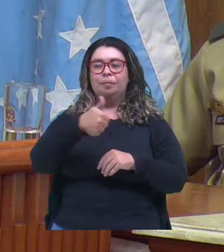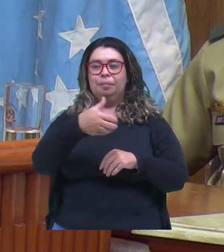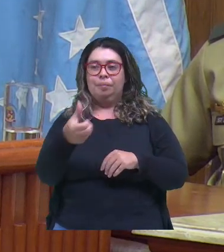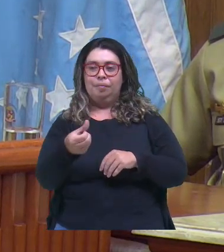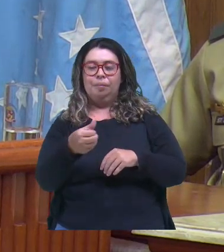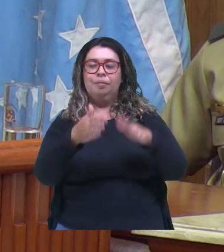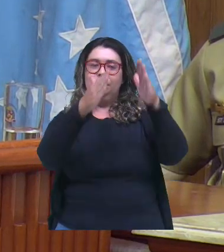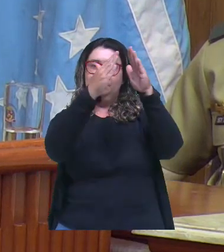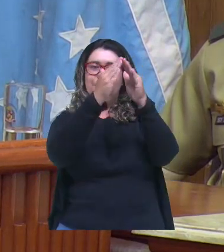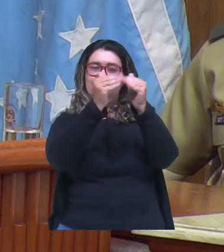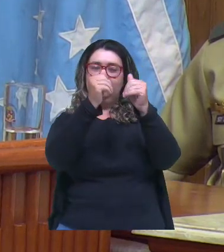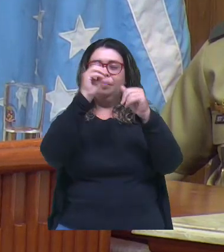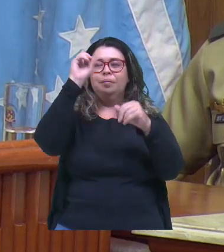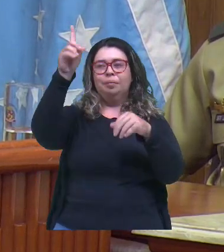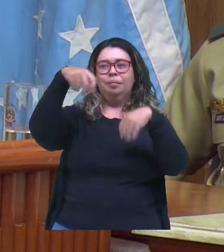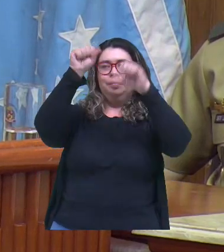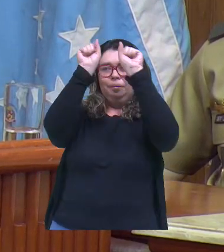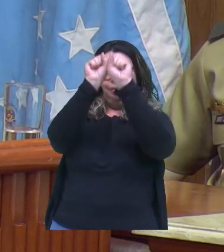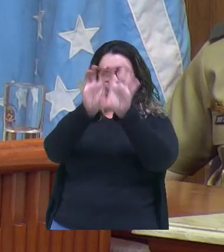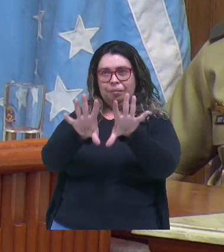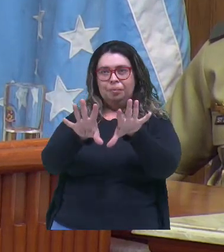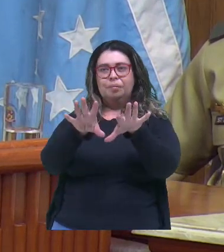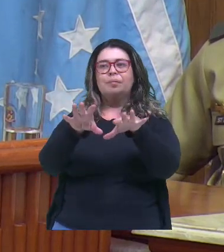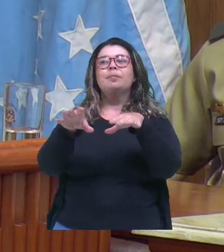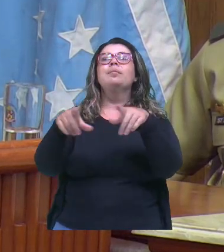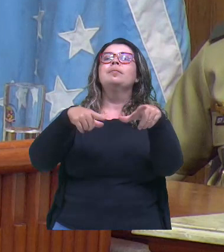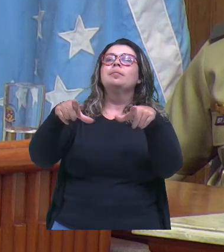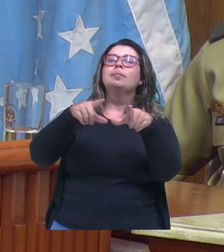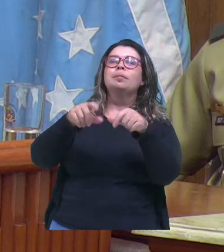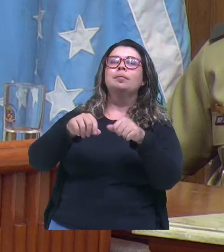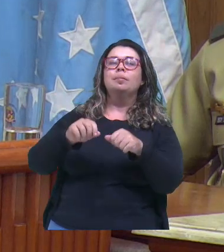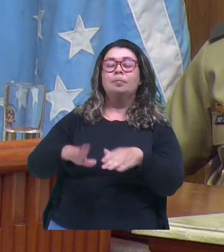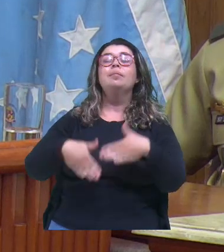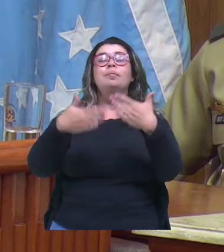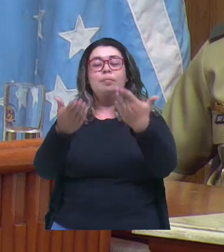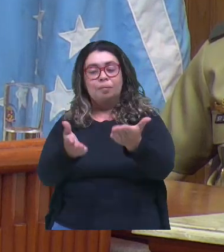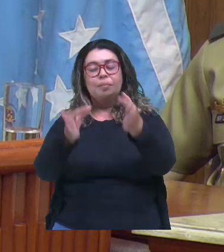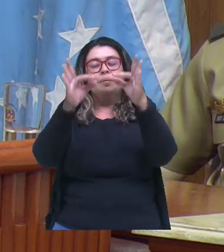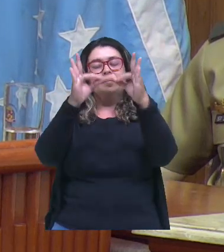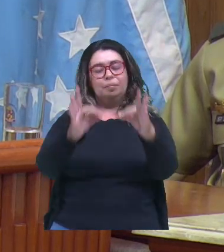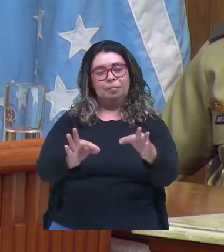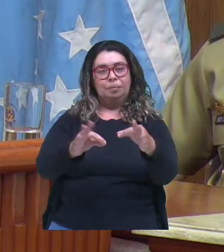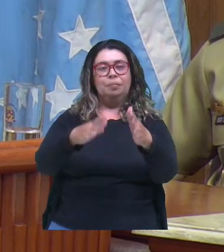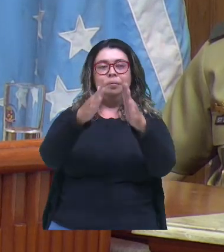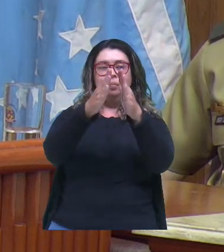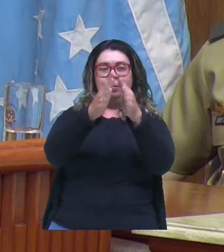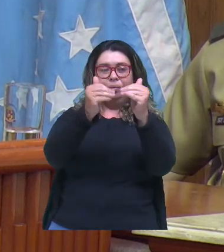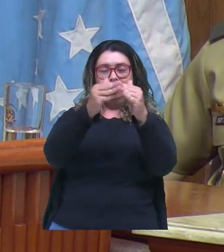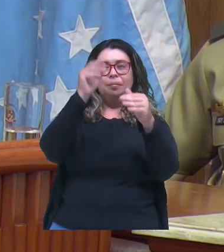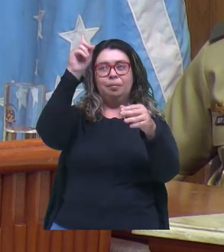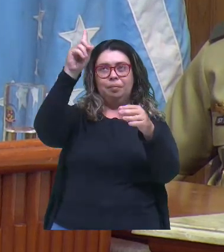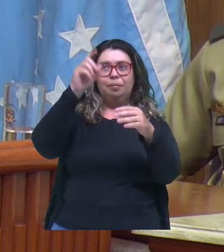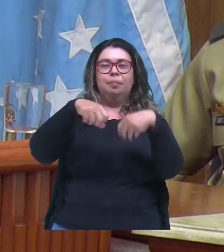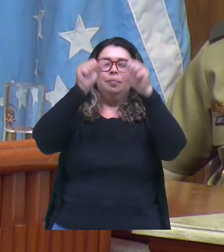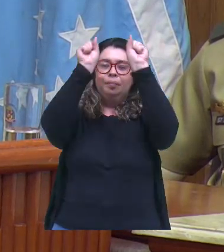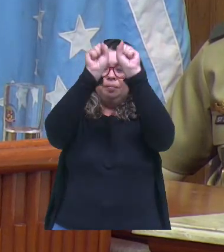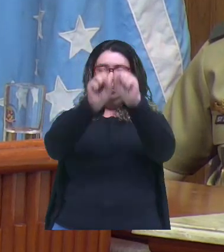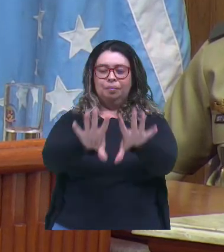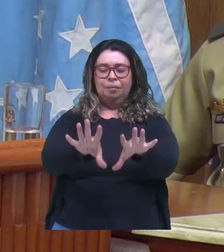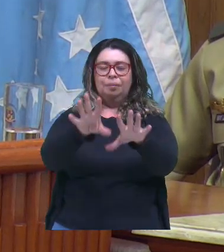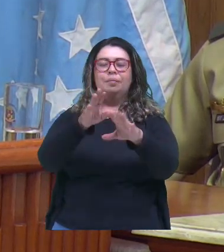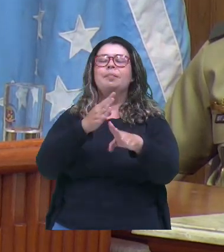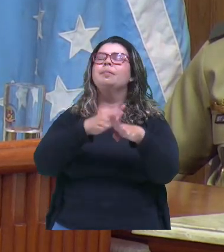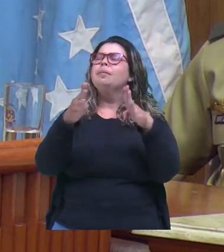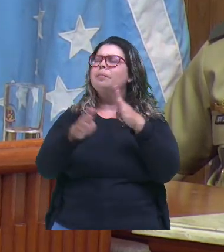peça a Deus que abençoe seus planos e eles darão certo. Então, peça a Deus que abençoe tudo aquilo que você for